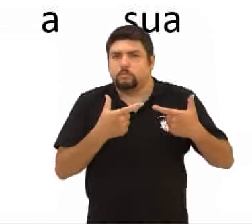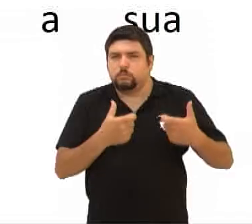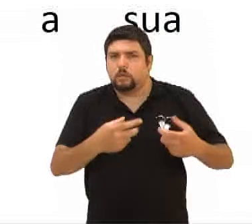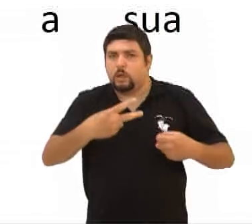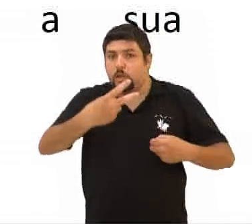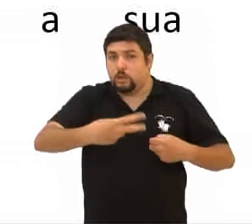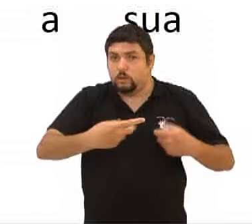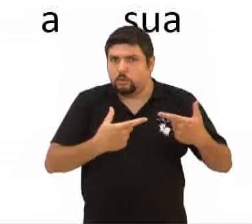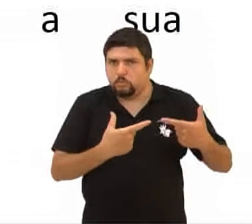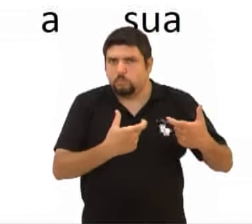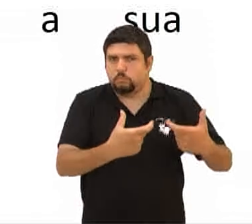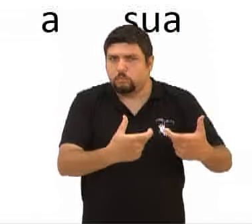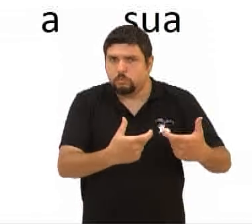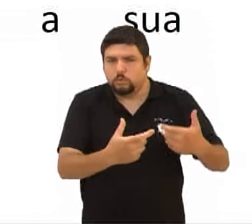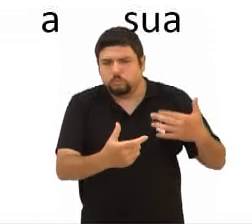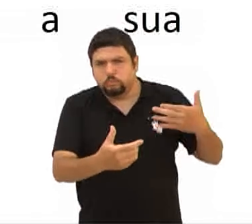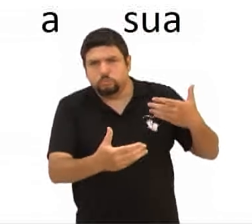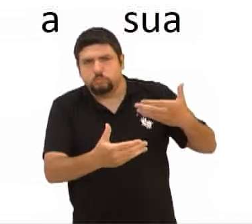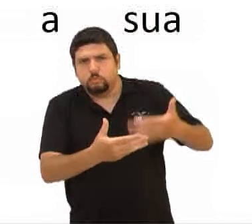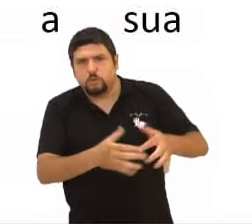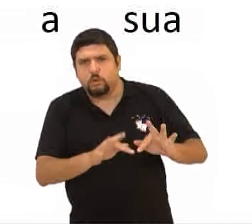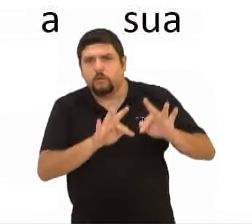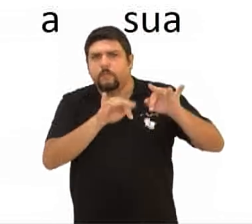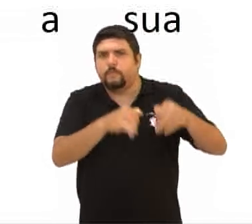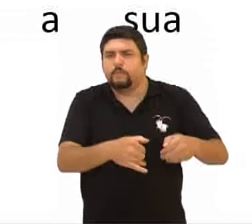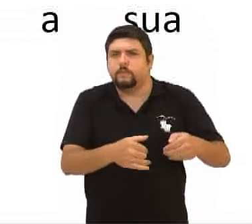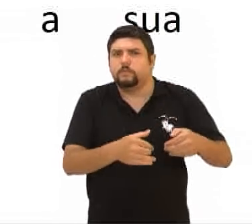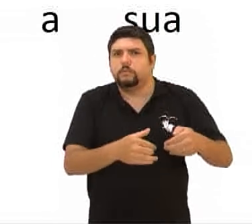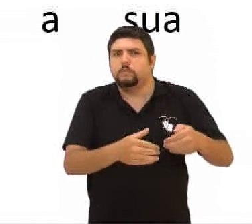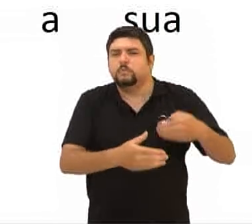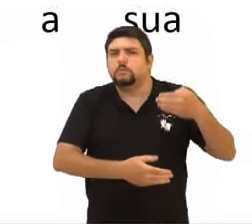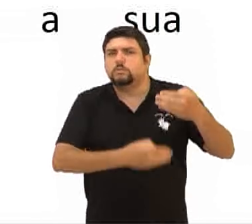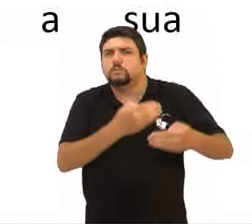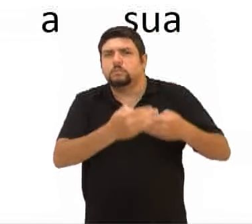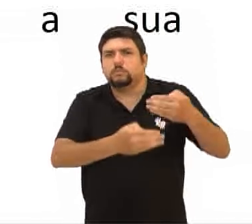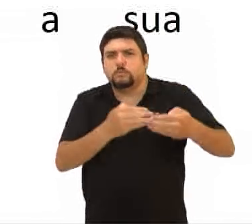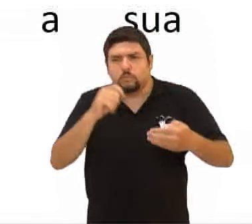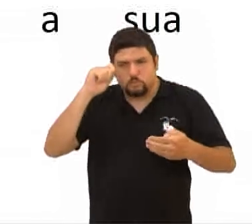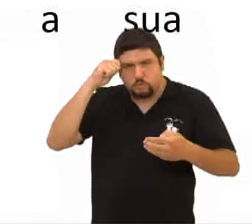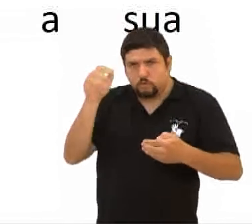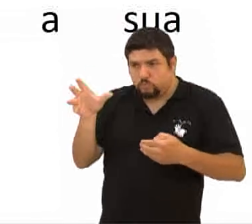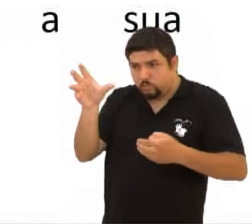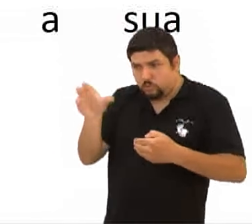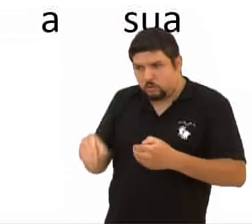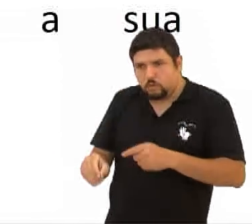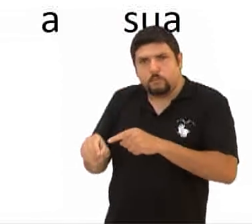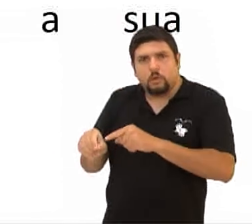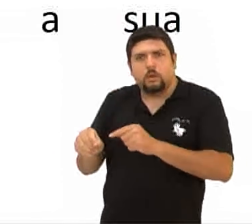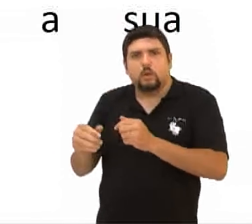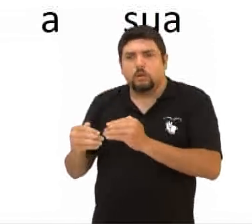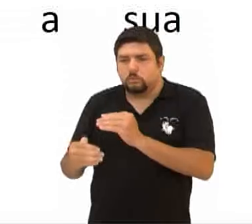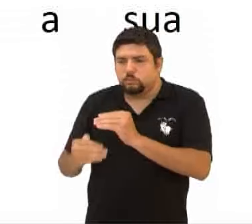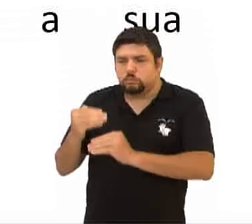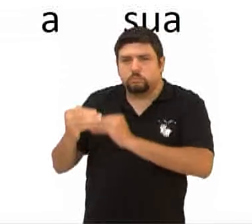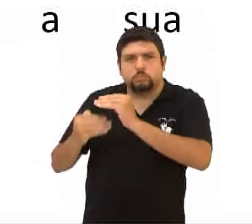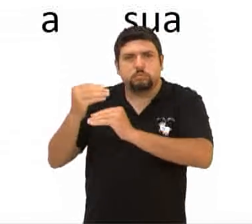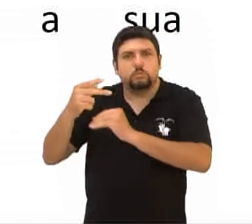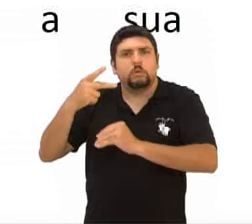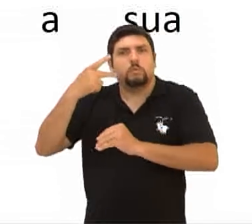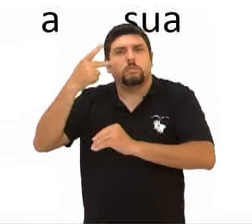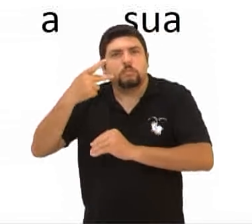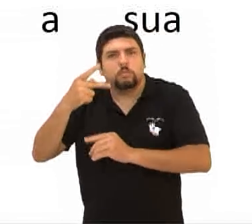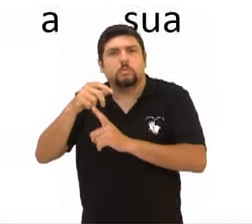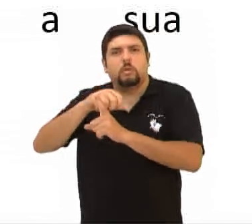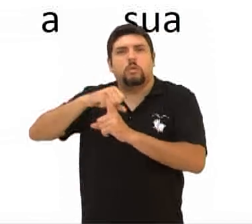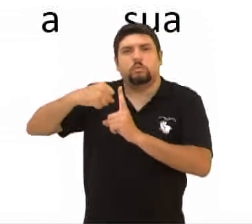importantíssimo, promoveu profundas mudanças no desenvolvimento econômico, político, social, cultural do mundo